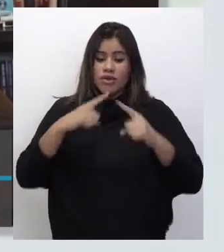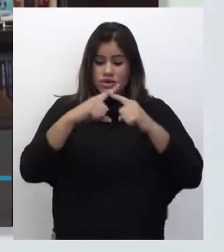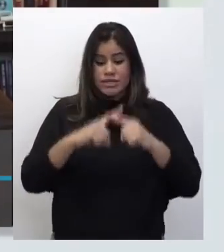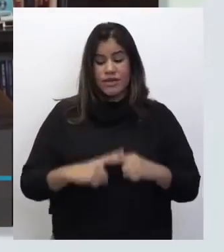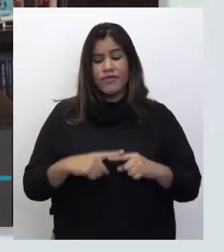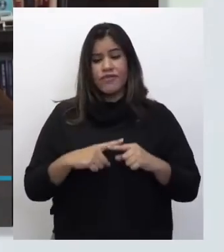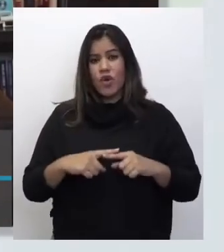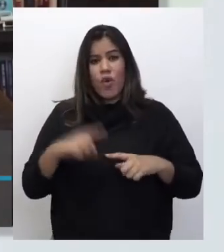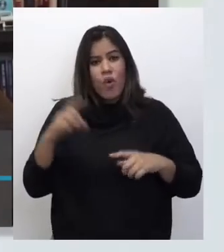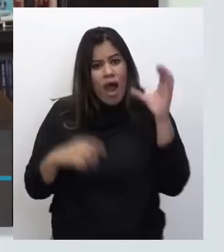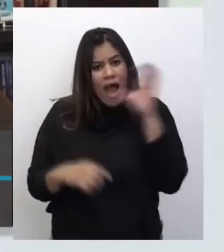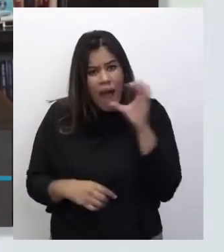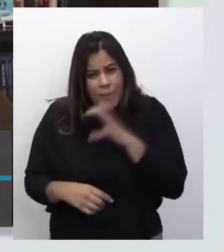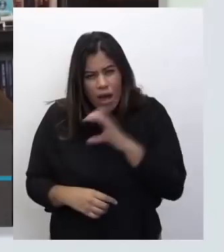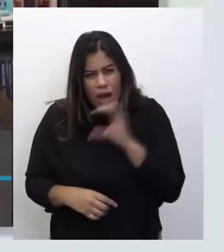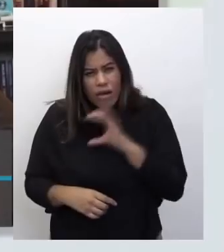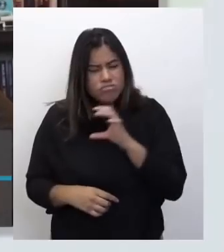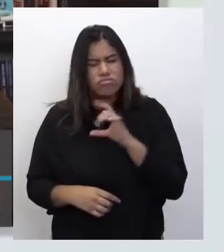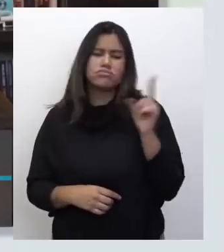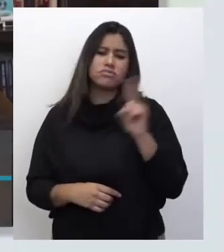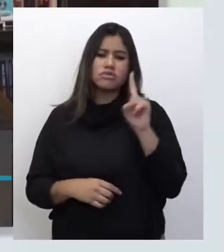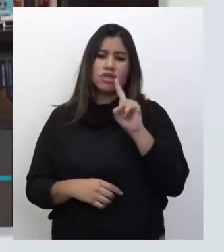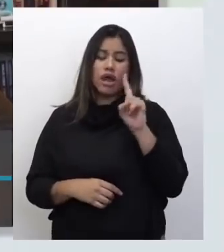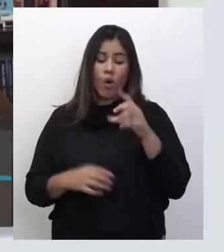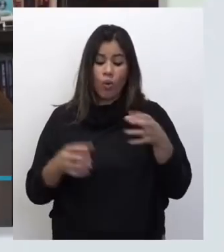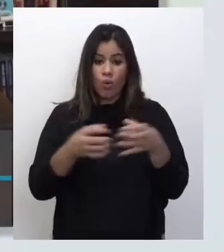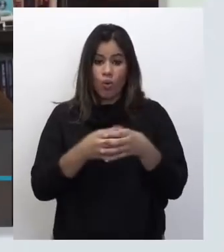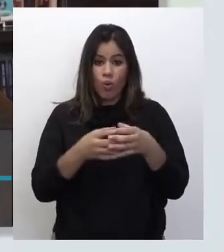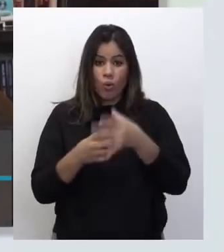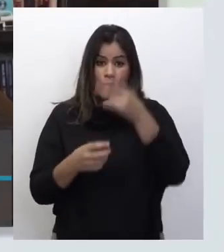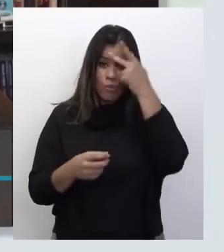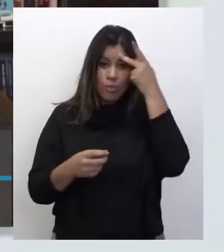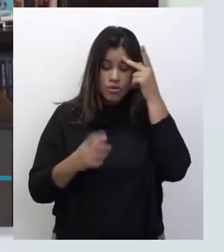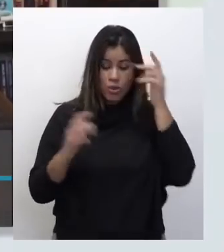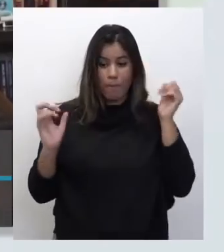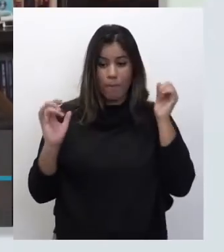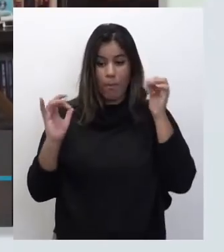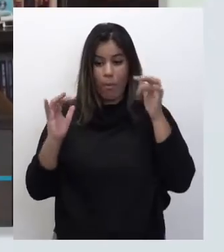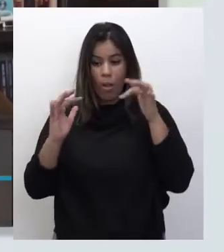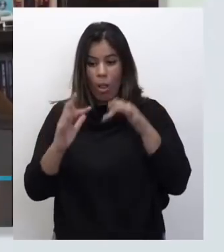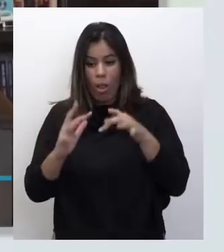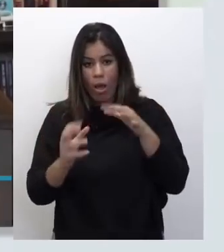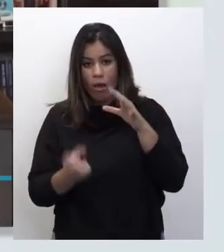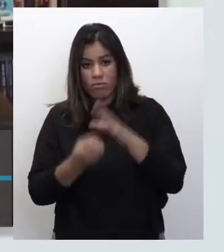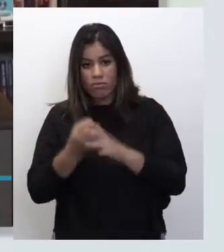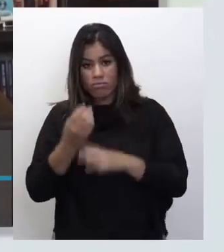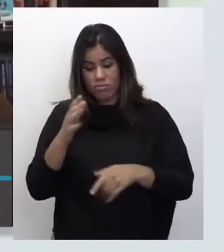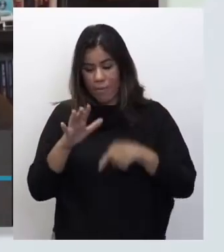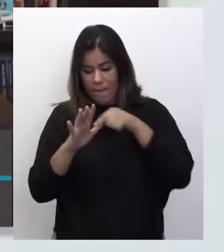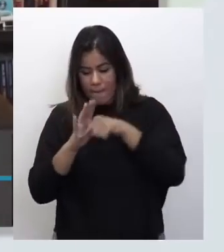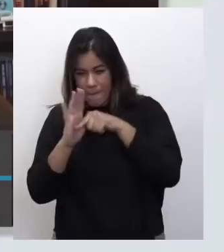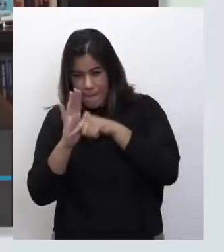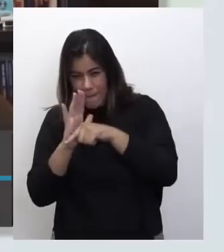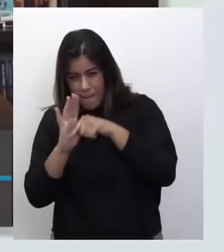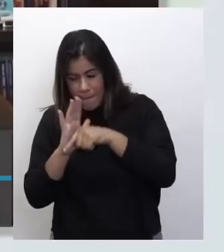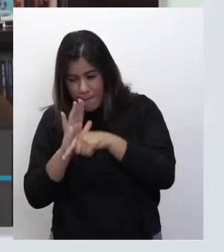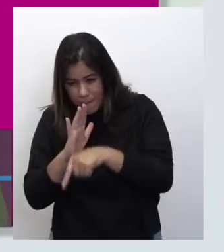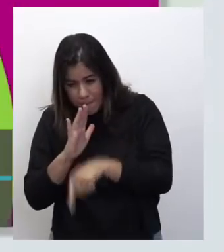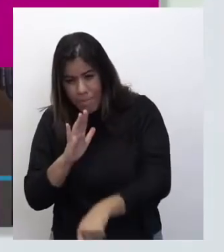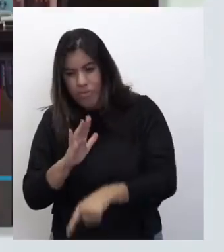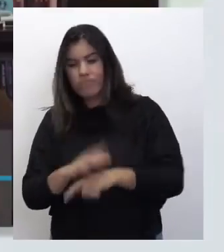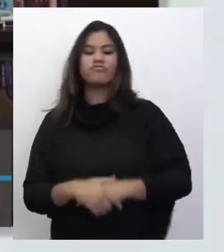e sim um período de imersão em que um grupo de pessoas se reúne para criar algo que ajude a resolver algum